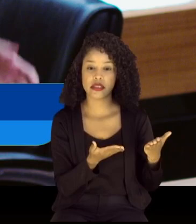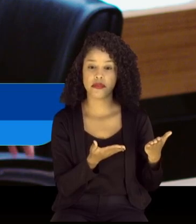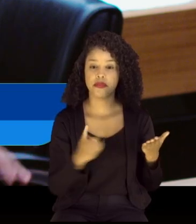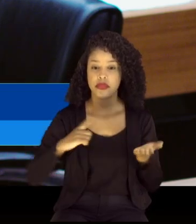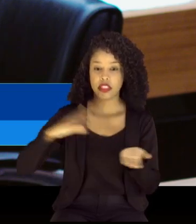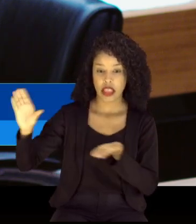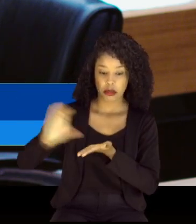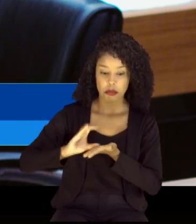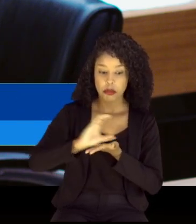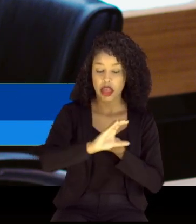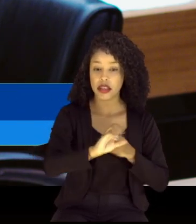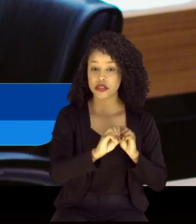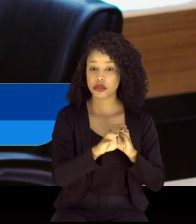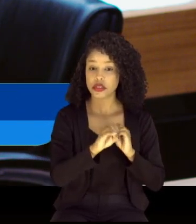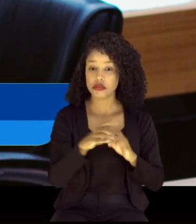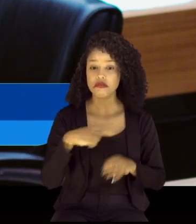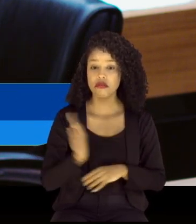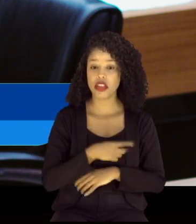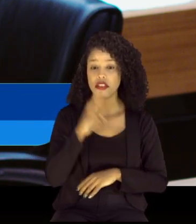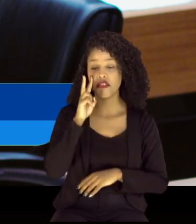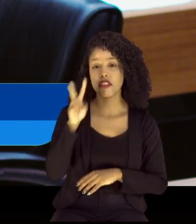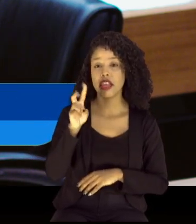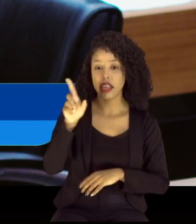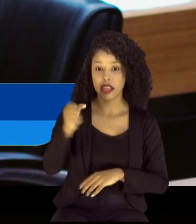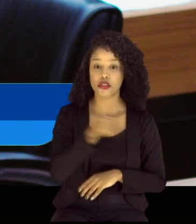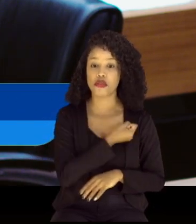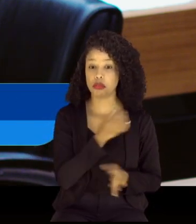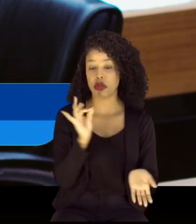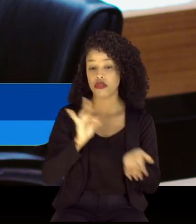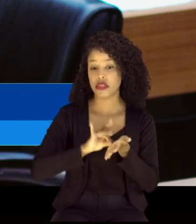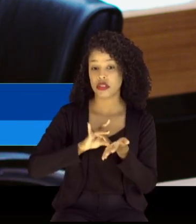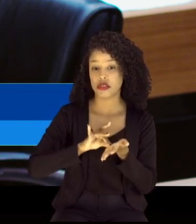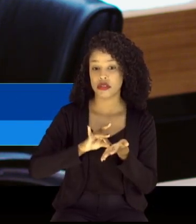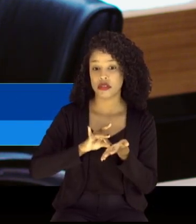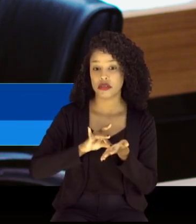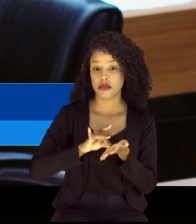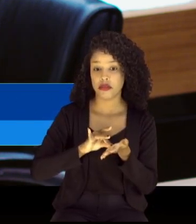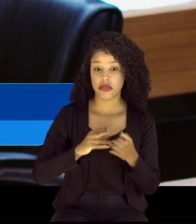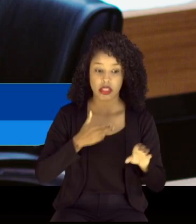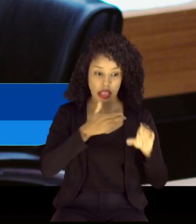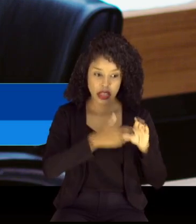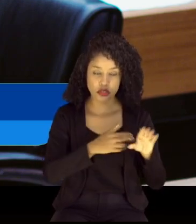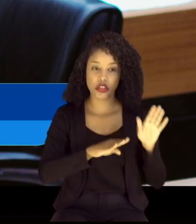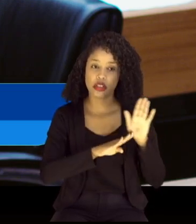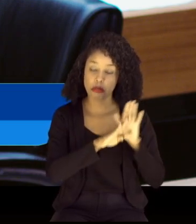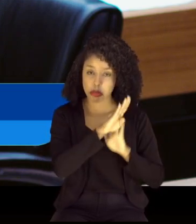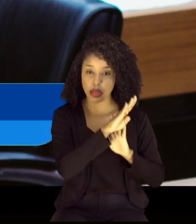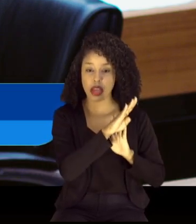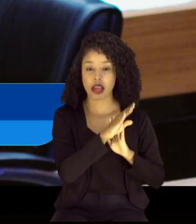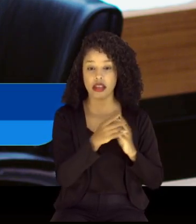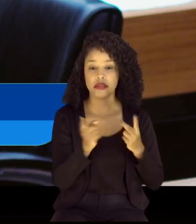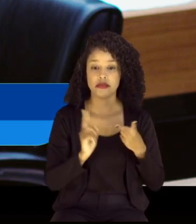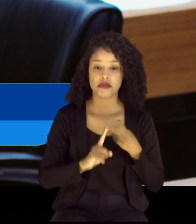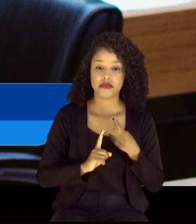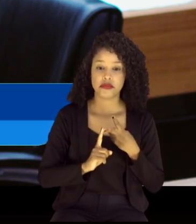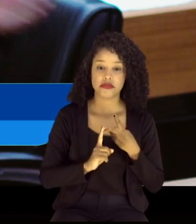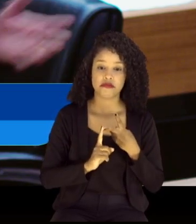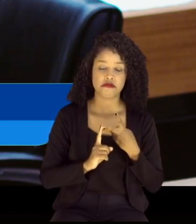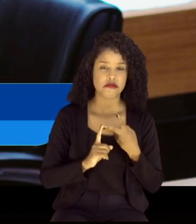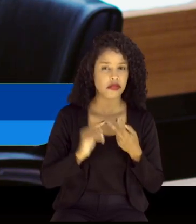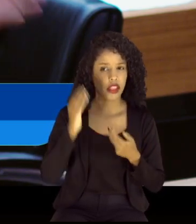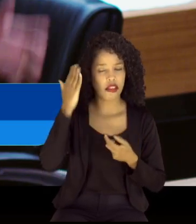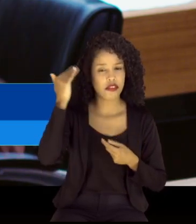investe em educação. E o que a gente vê são números reais. A gasolina aumentando, aquela famosa,